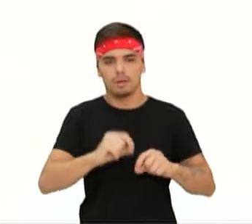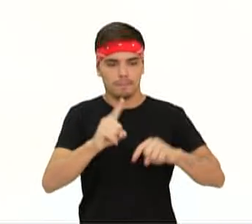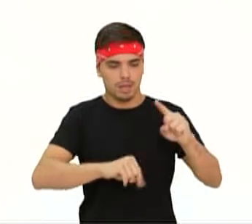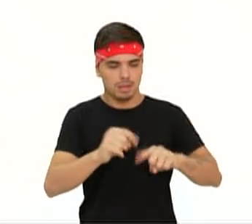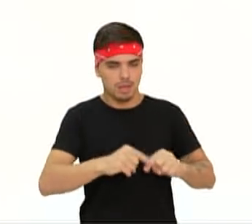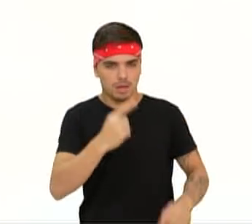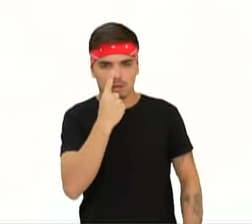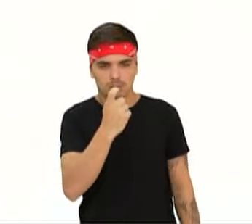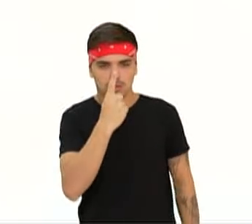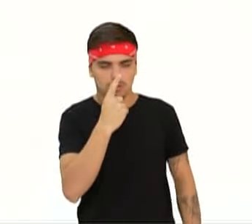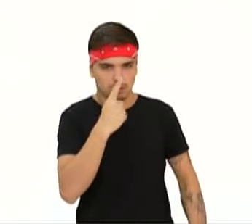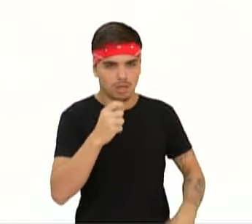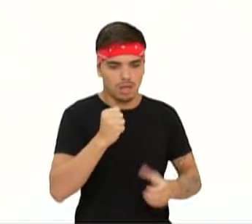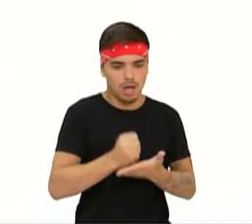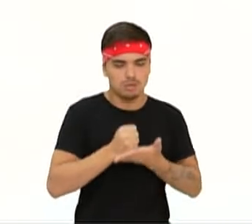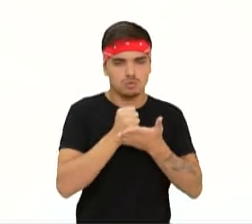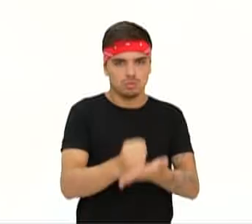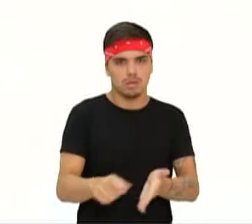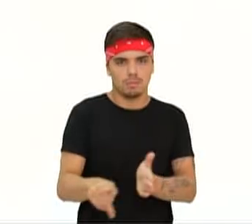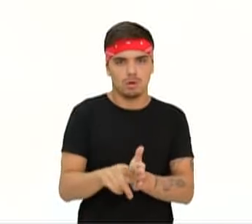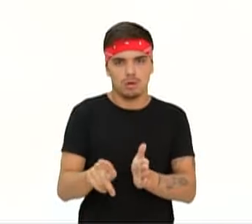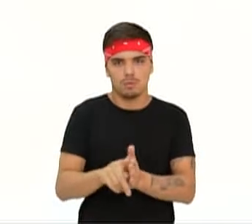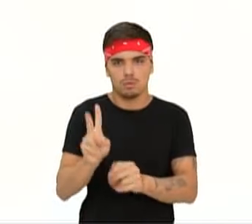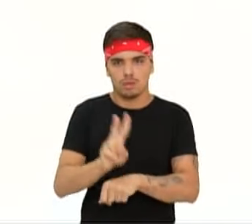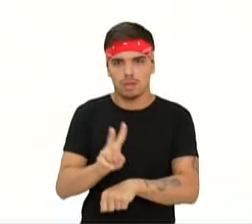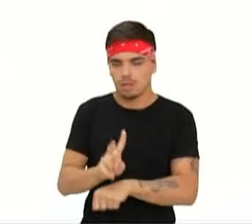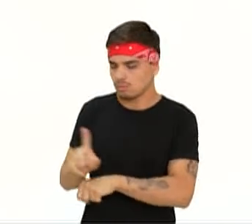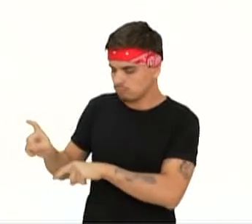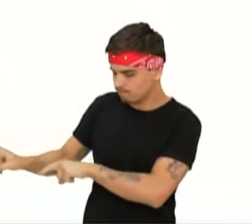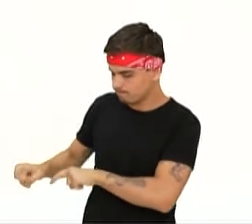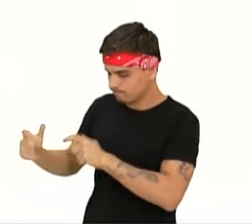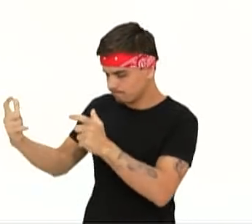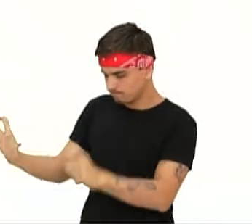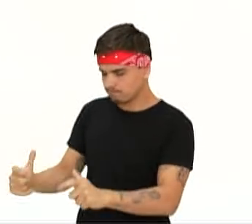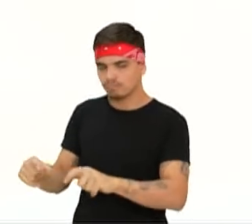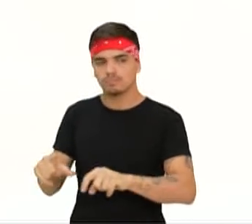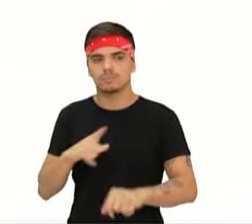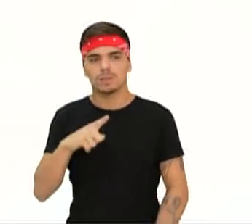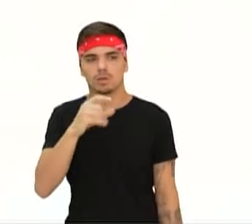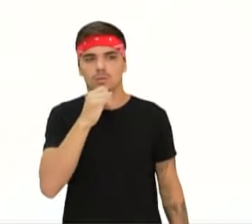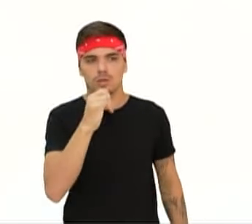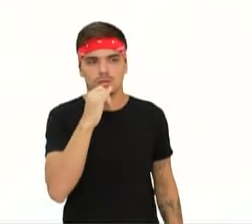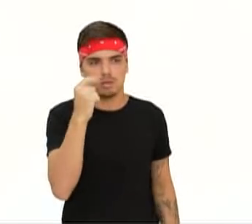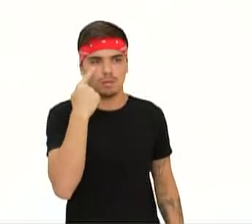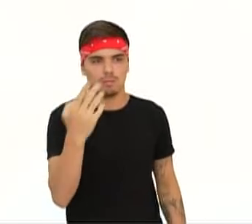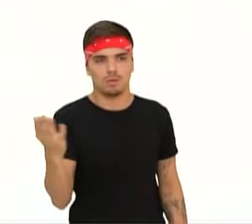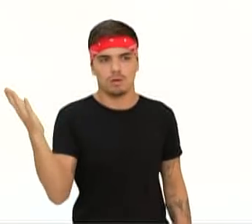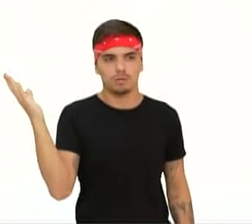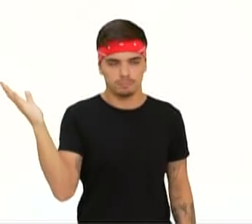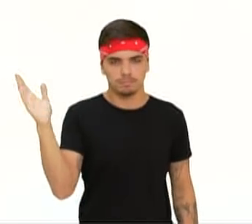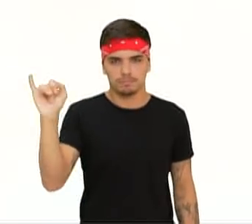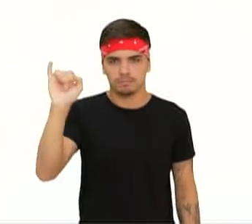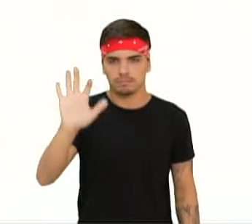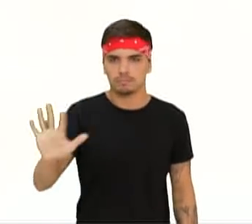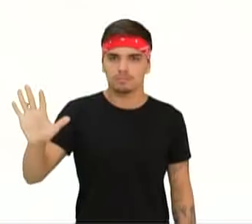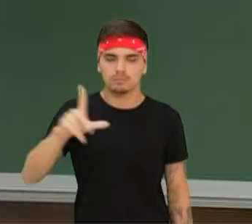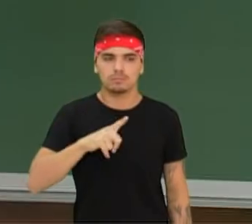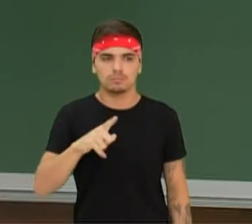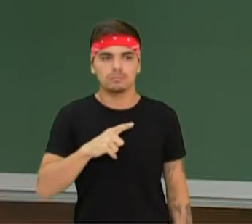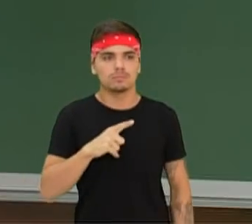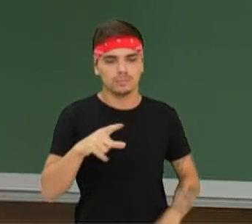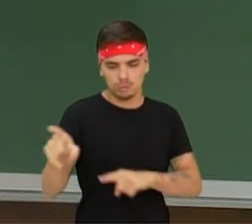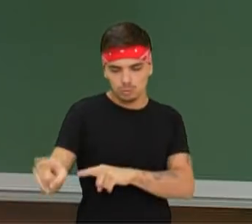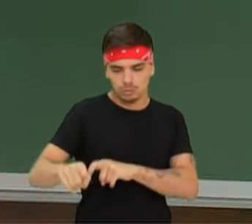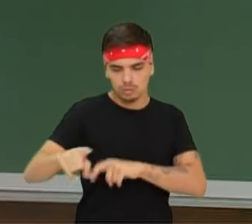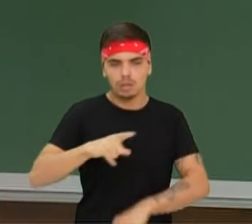muito importante para a fertilidade do terreno. Então, nós temos no exemplo aqui, né, a fotografia de um solo fértil com